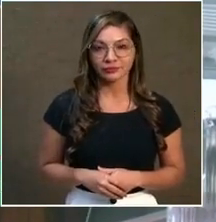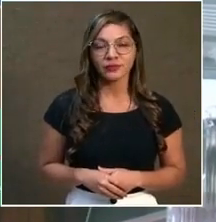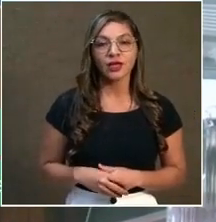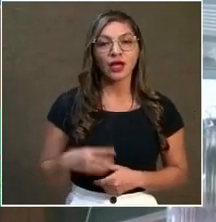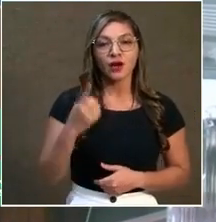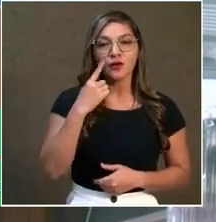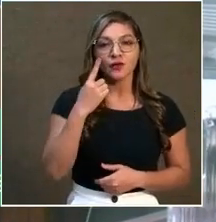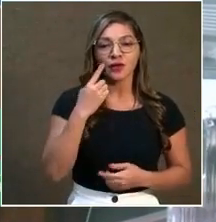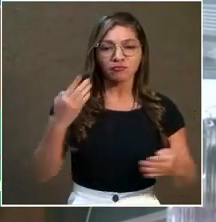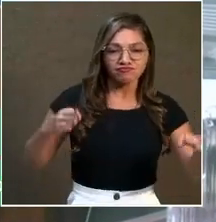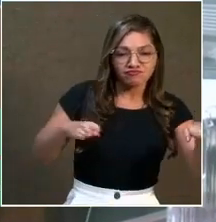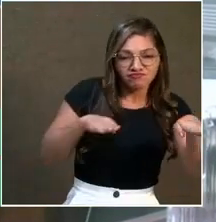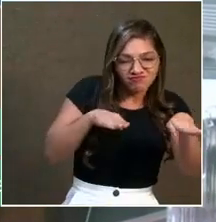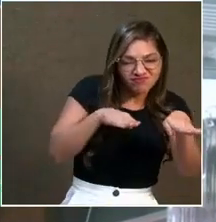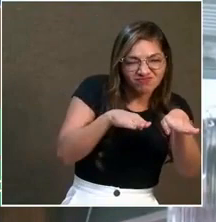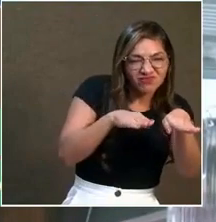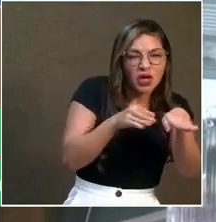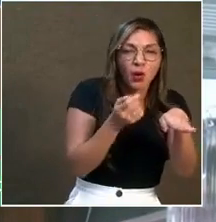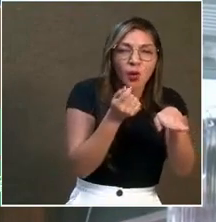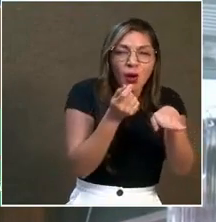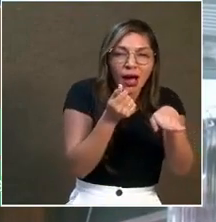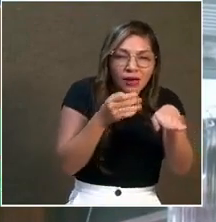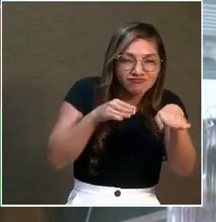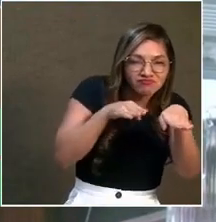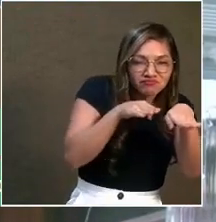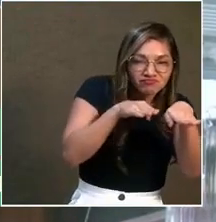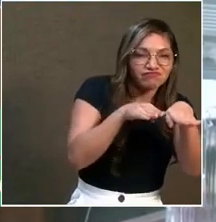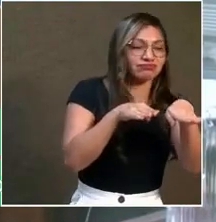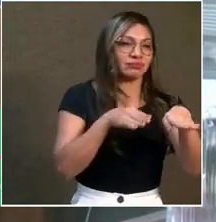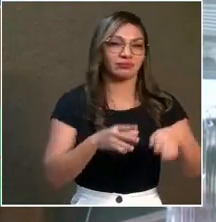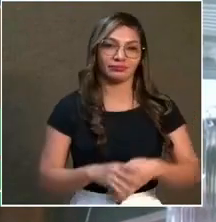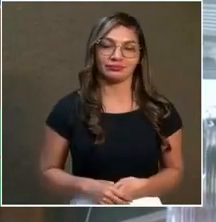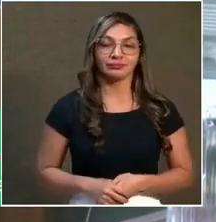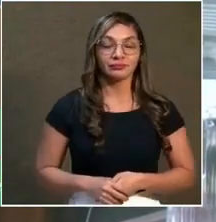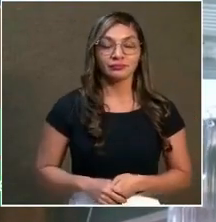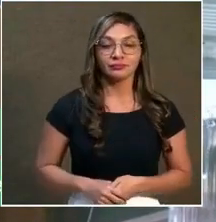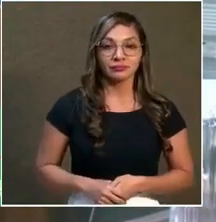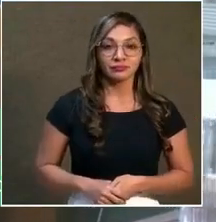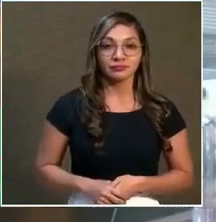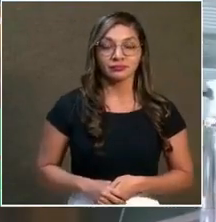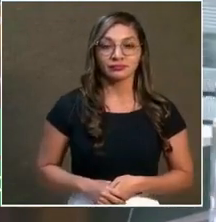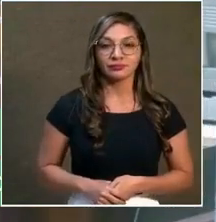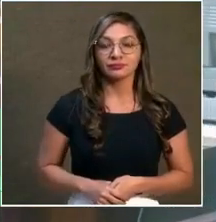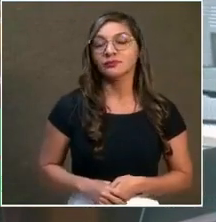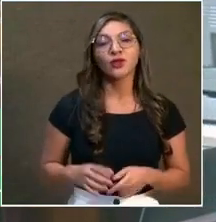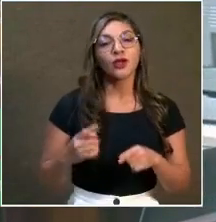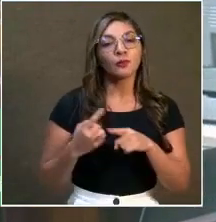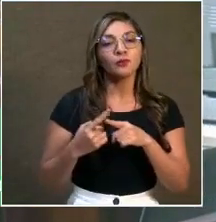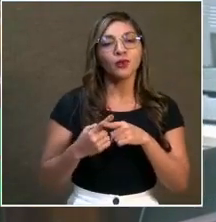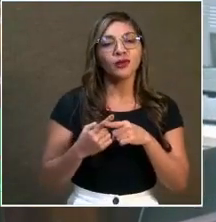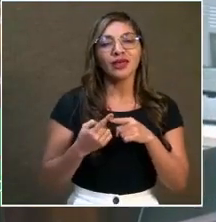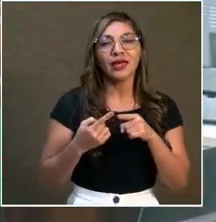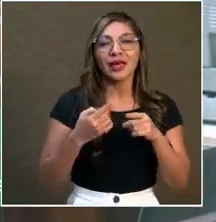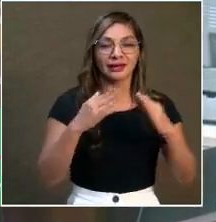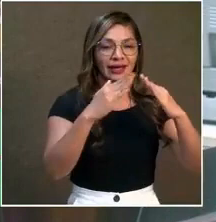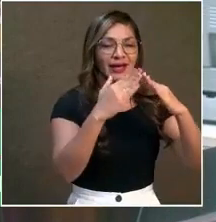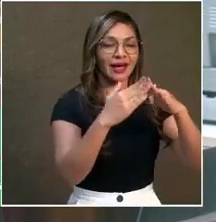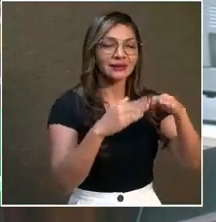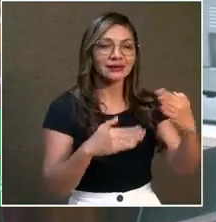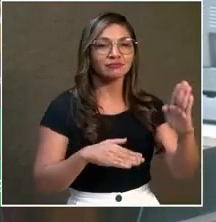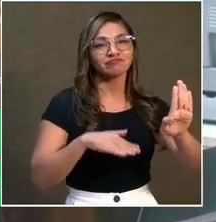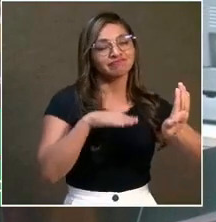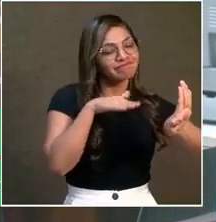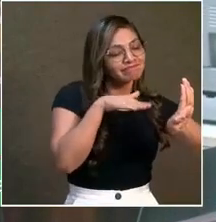Vejam onde estaciona. Encostado na parede, como de costume. Pausa. Por que encostado na parede? Porque,